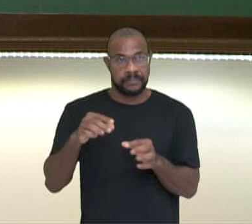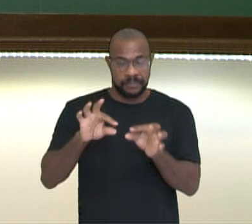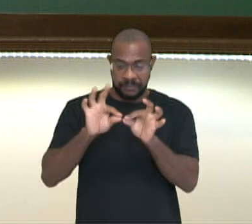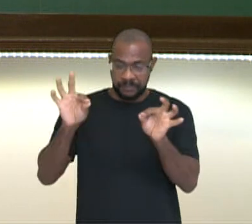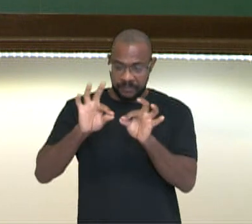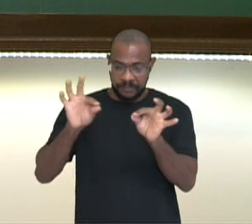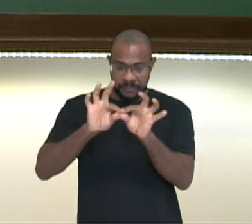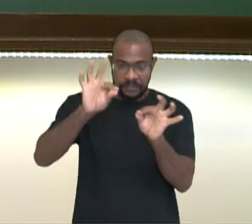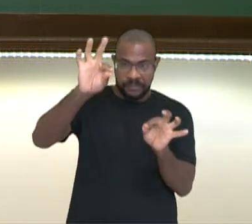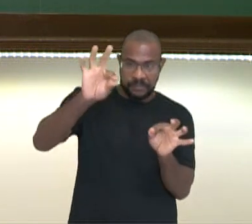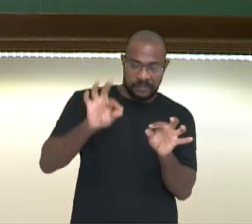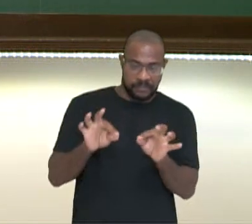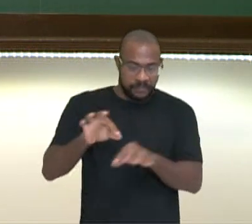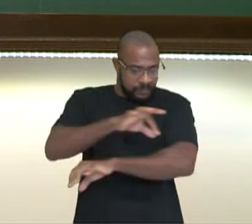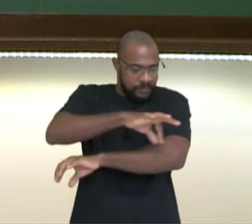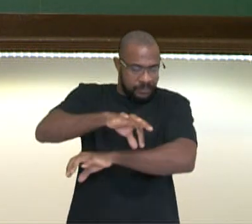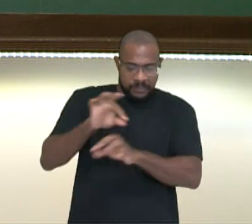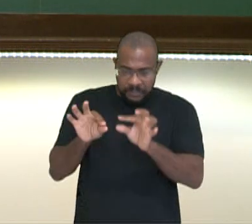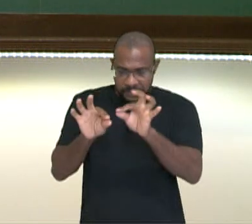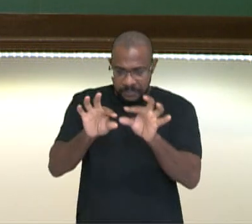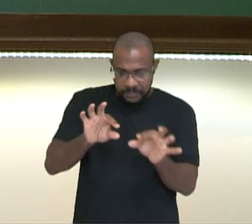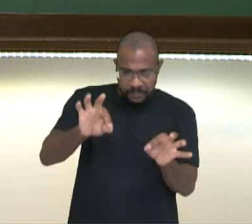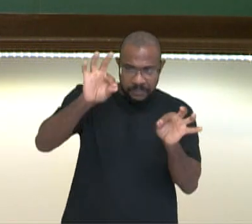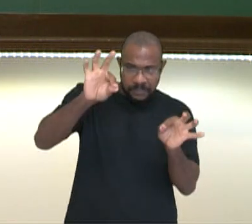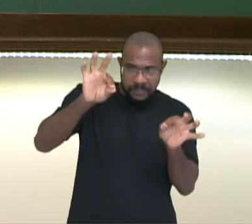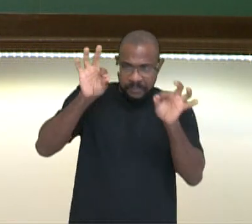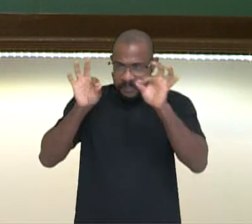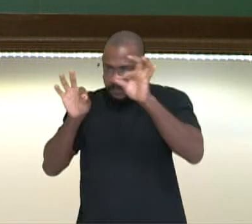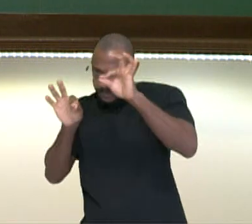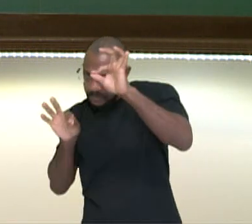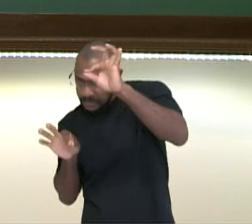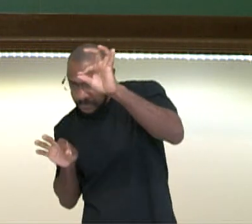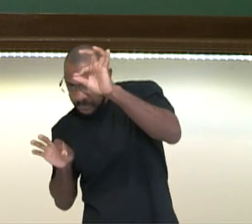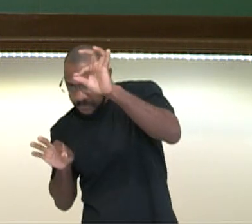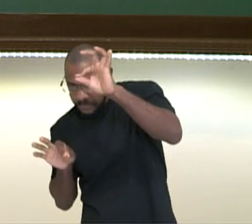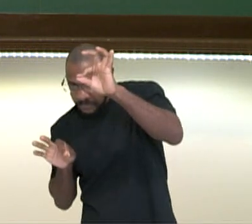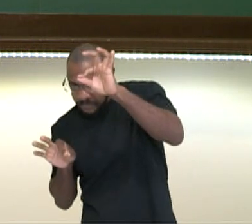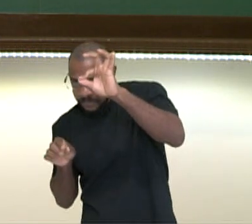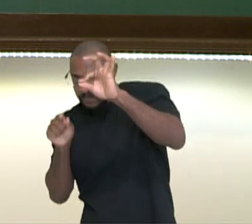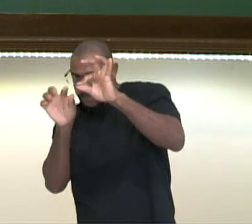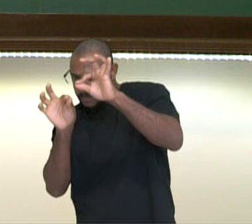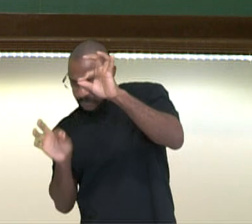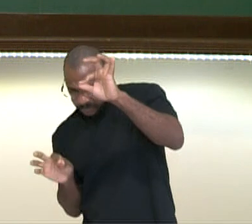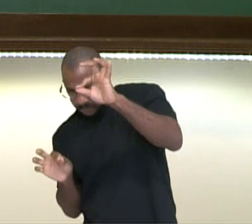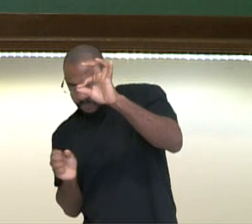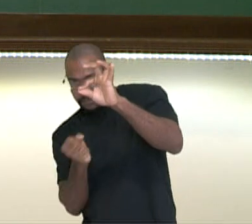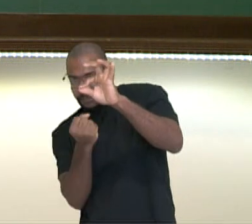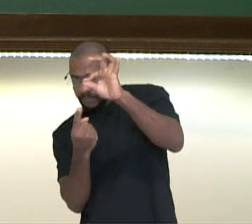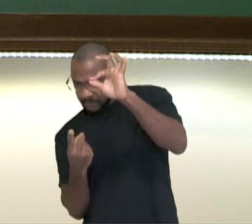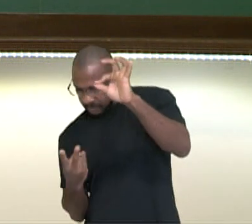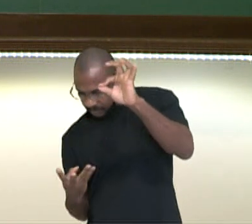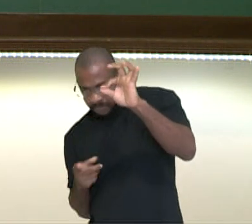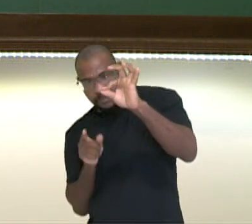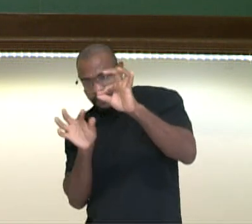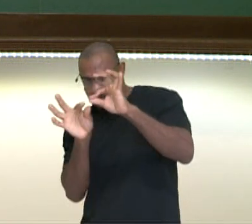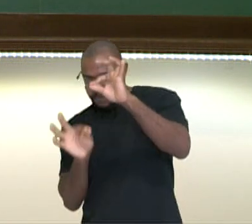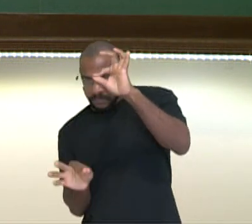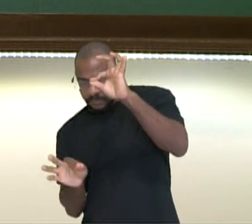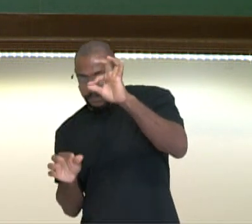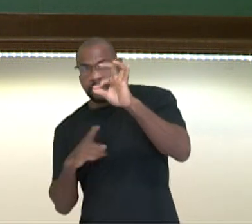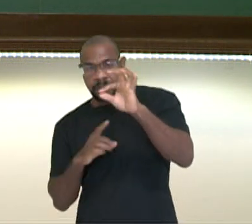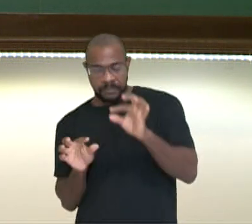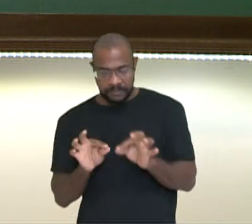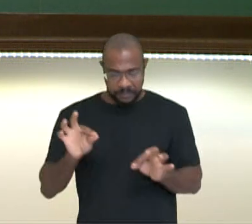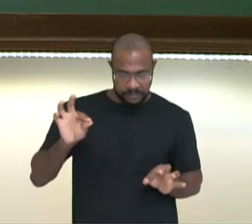régua e vai medir esse comprimento de arco. Aí, o que você tem? Você tem o comprimento do